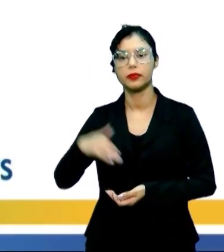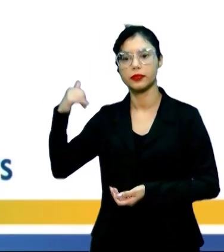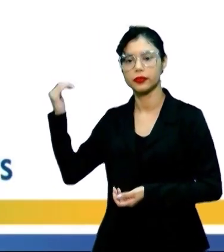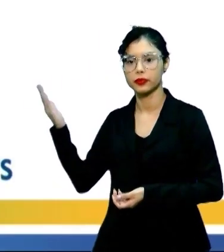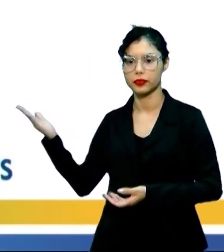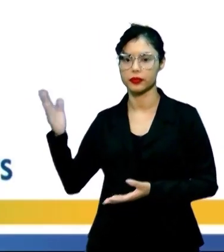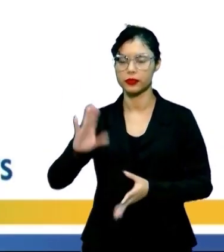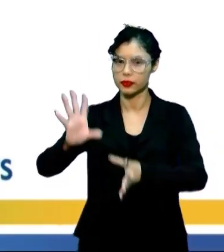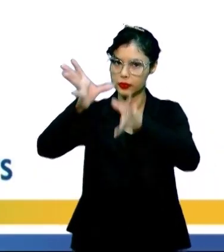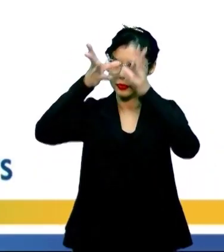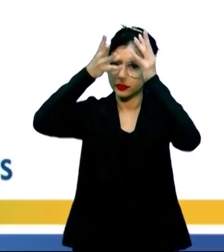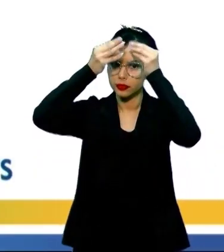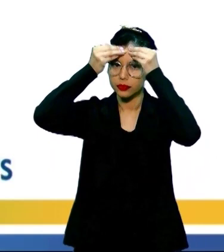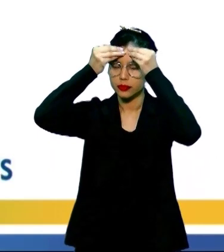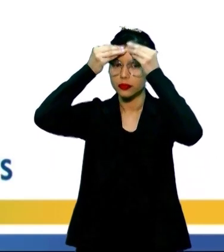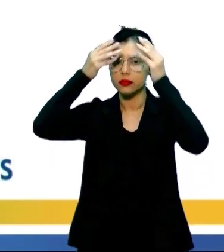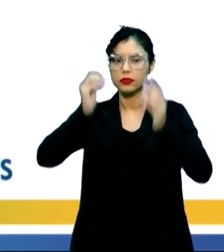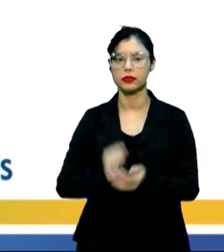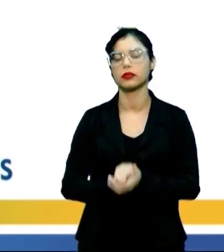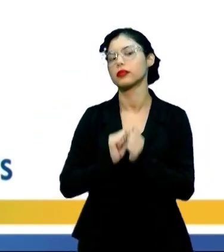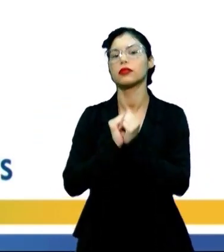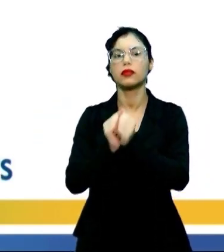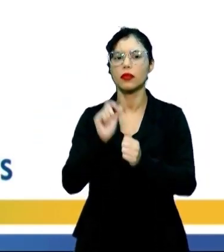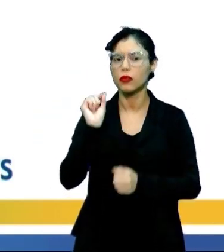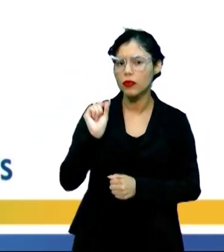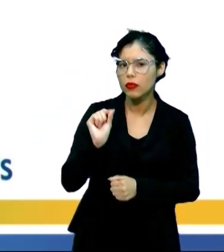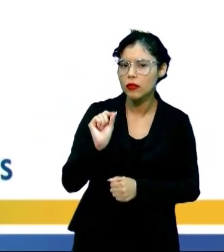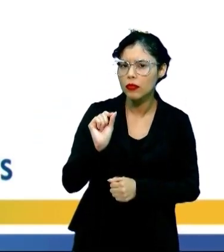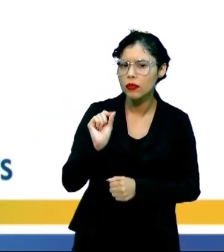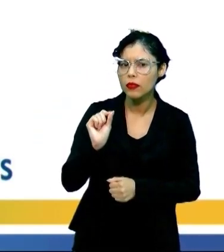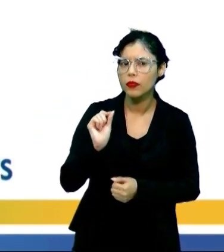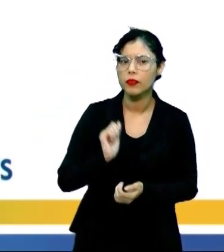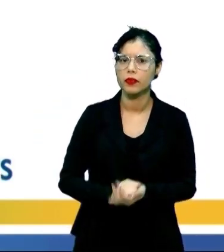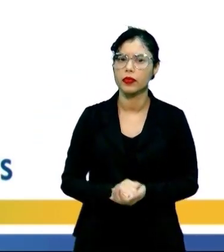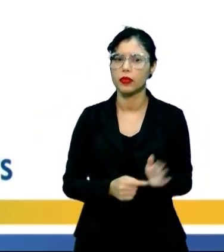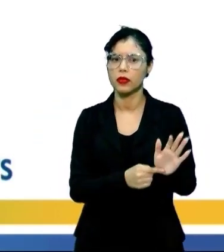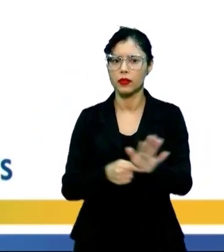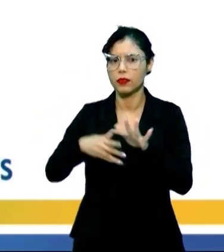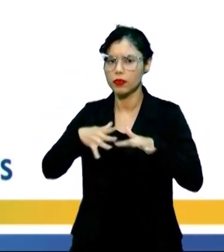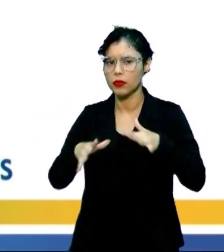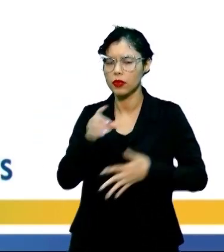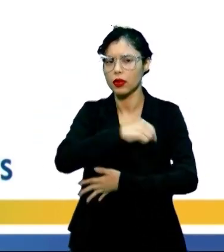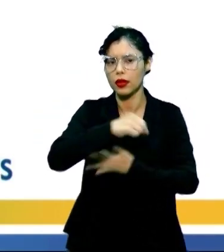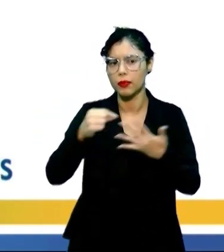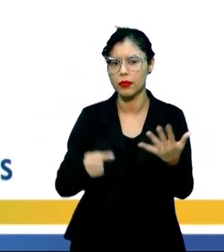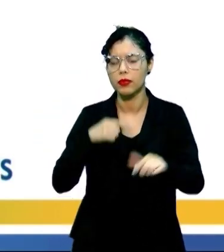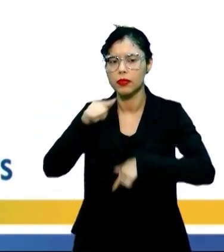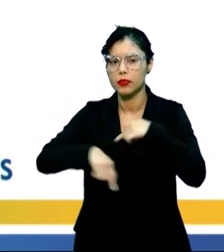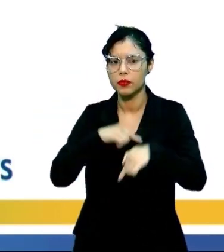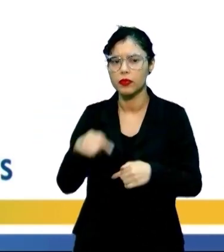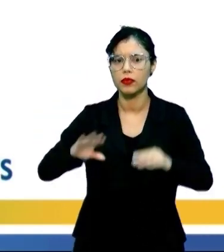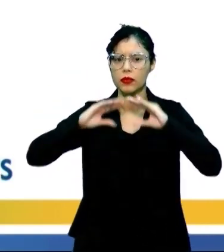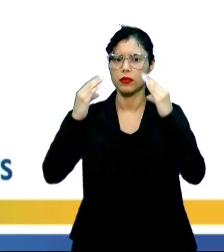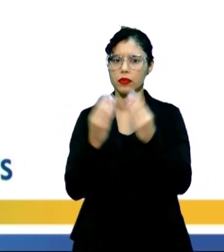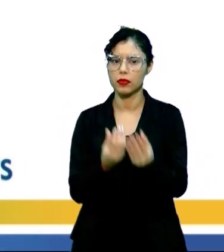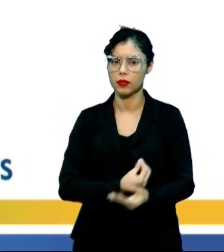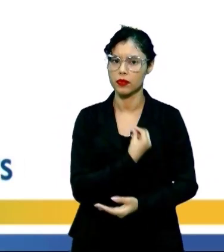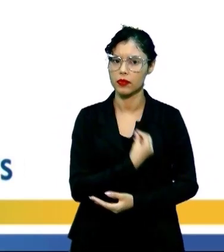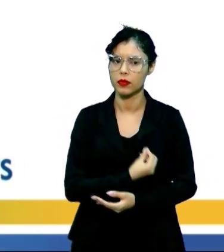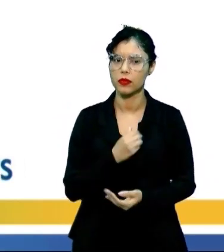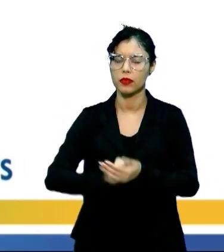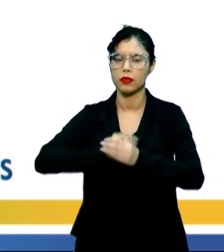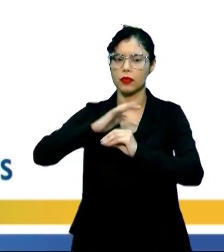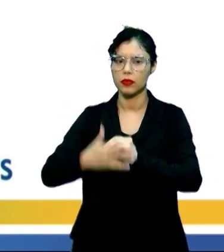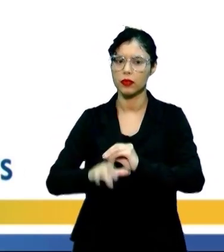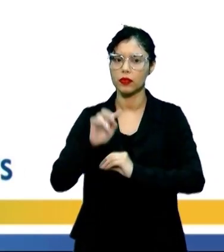Vamos ver se ficou tudo certinho. Agora eu vou ler com vocês. O que é? Representa o movimento dos elementos químicos entre os seres